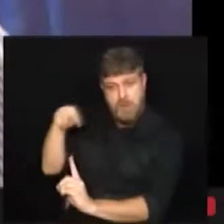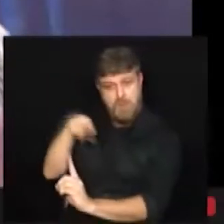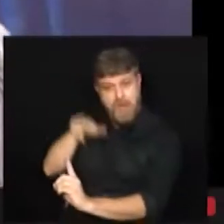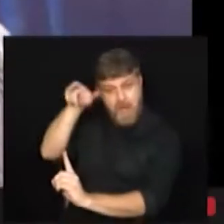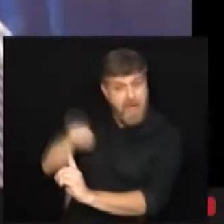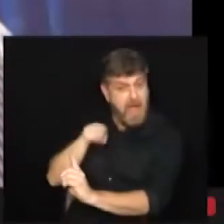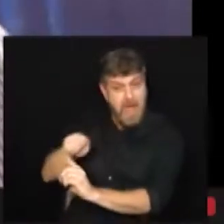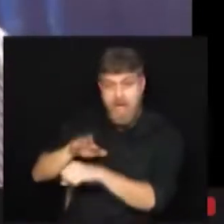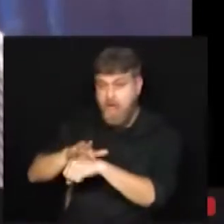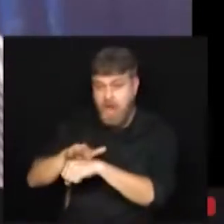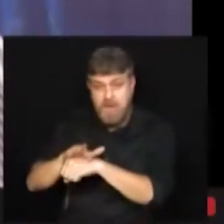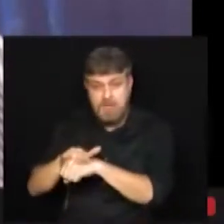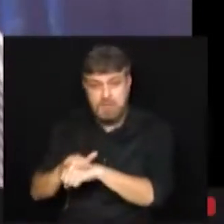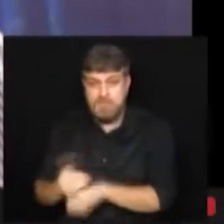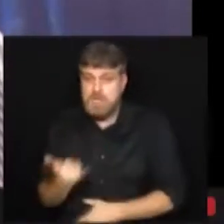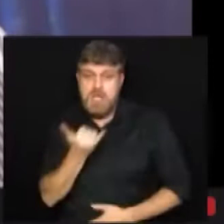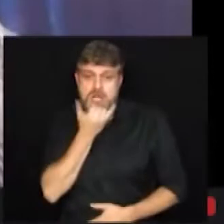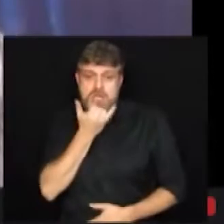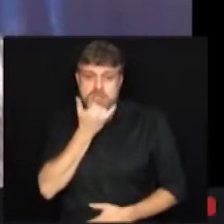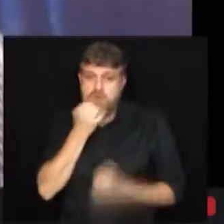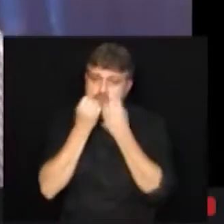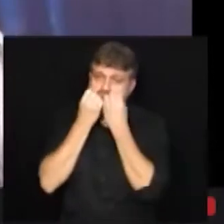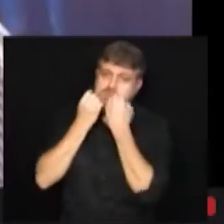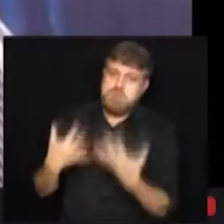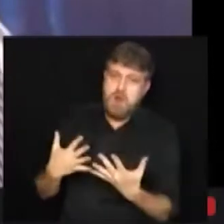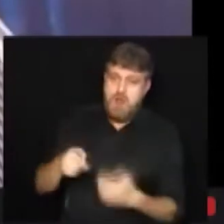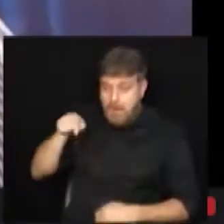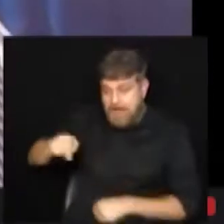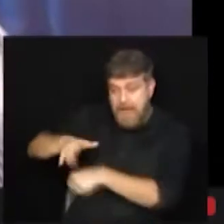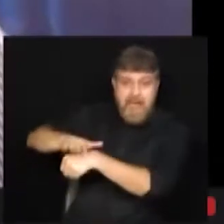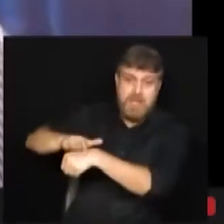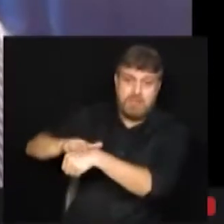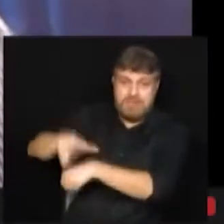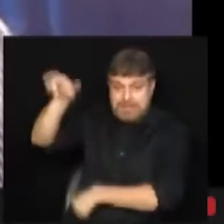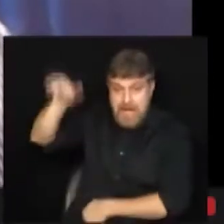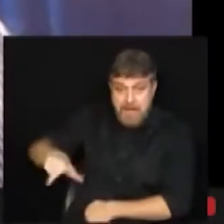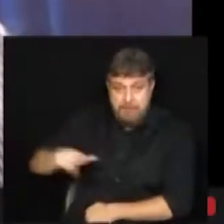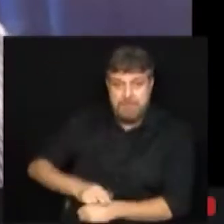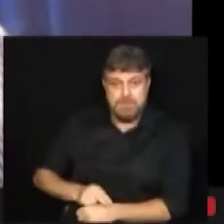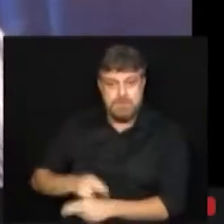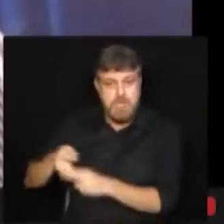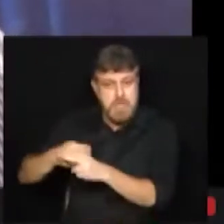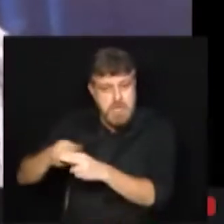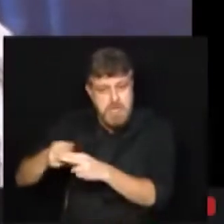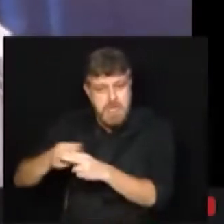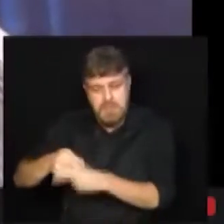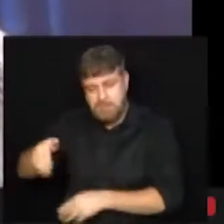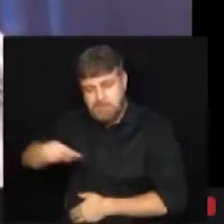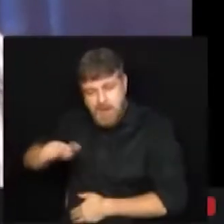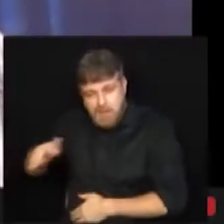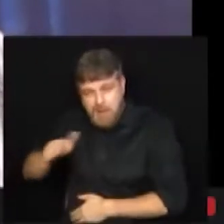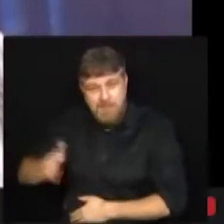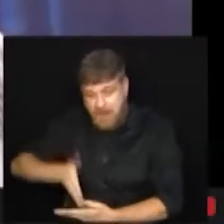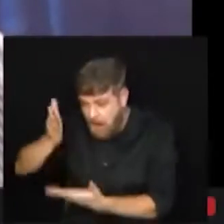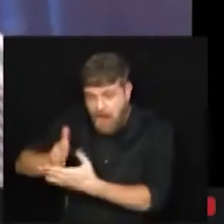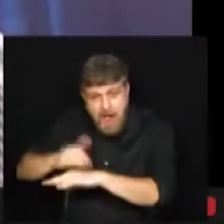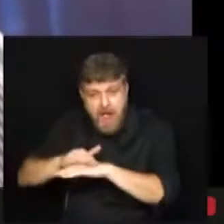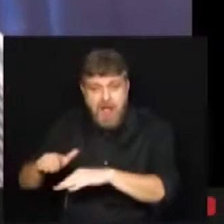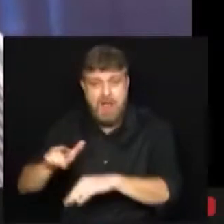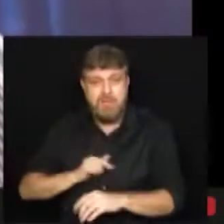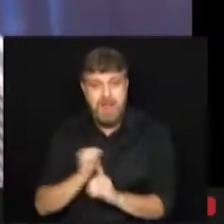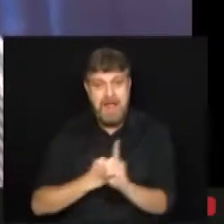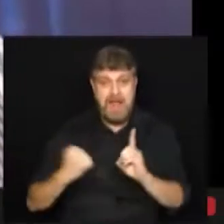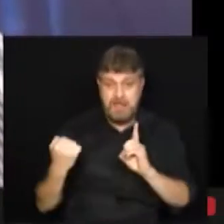um doente. Desculpa a minha sinceridade e meu termo de falar, mas isso é uma doença. Então nós temos que cortar esse ciclo vicioso. Nós temos que realmente a